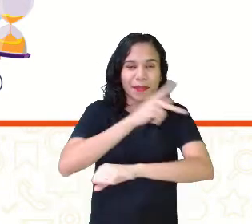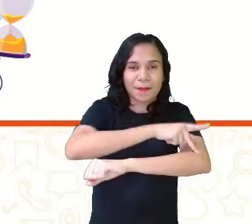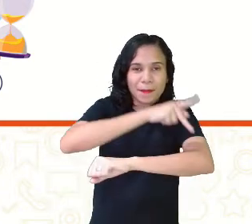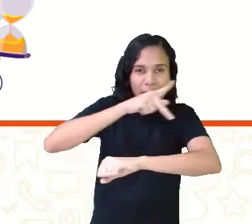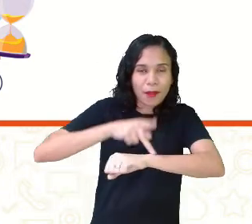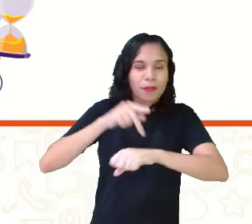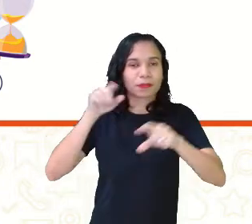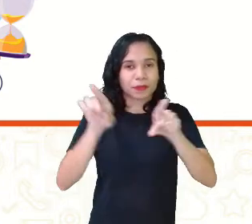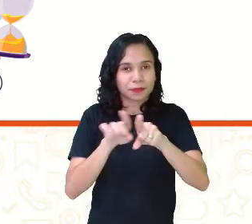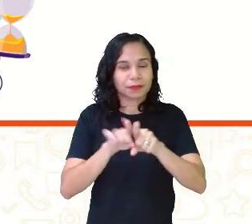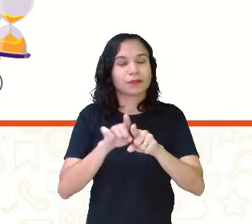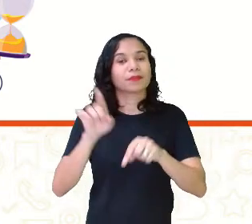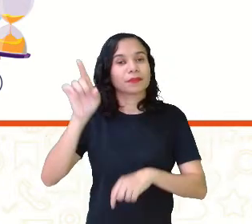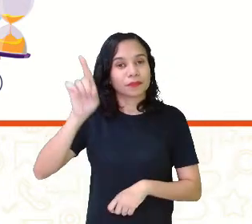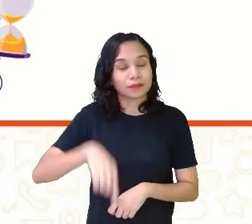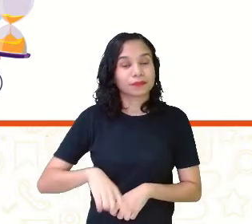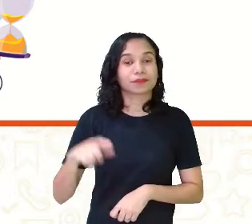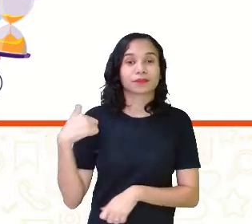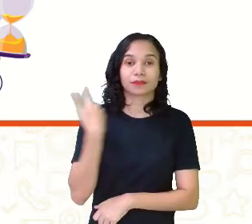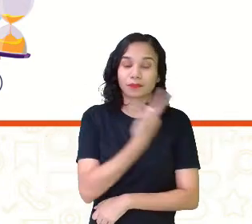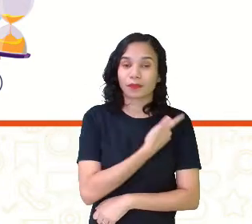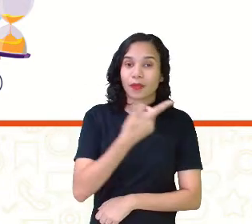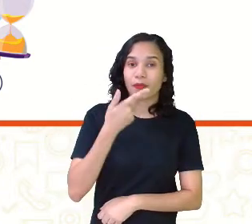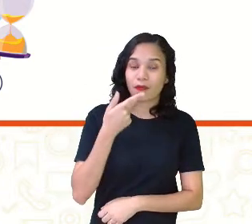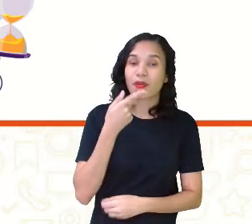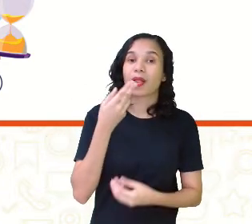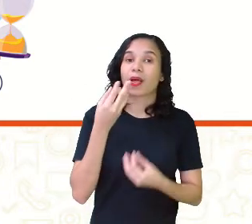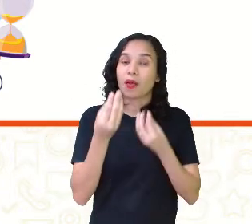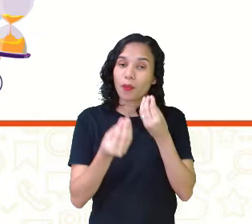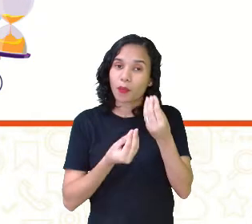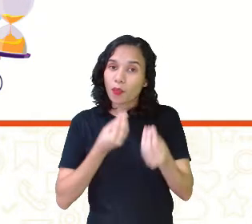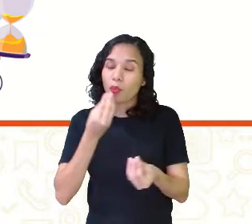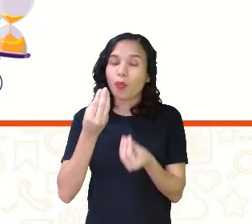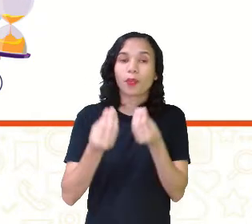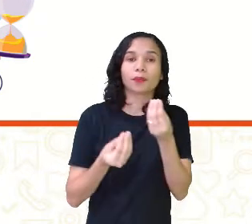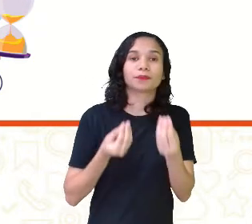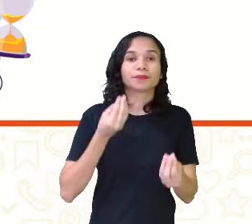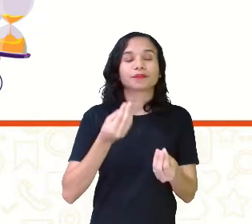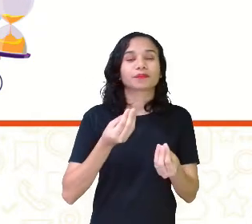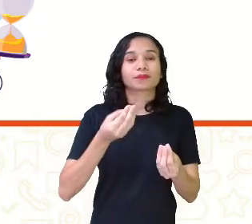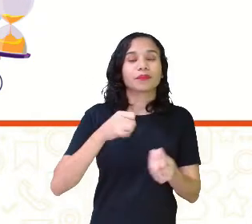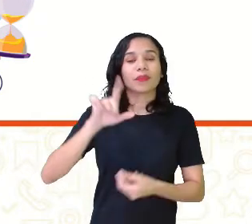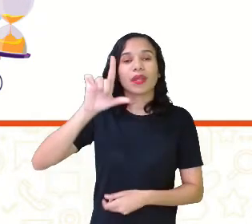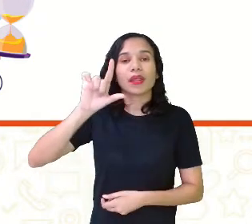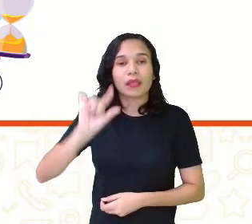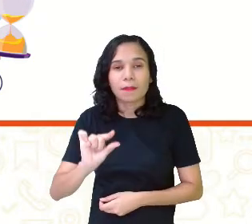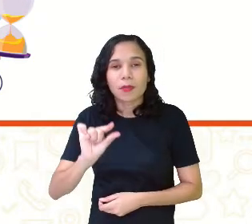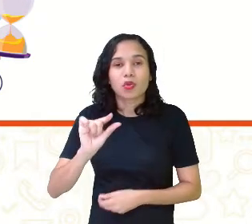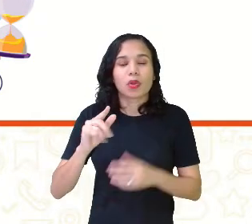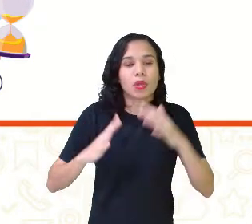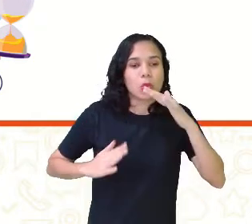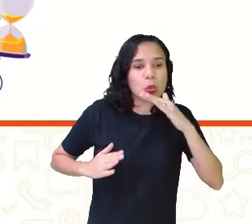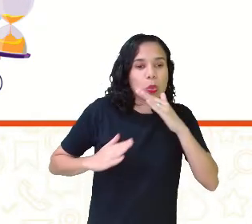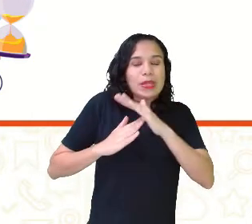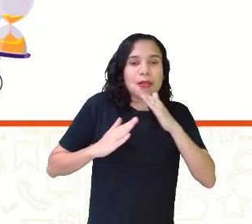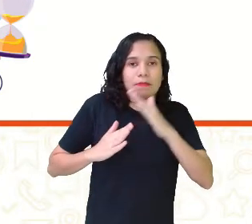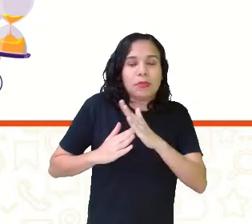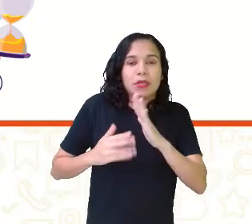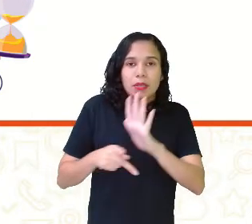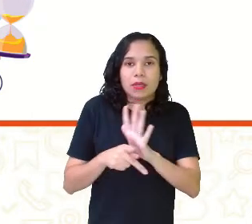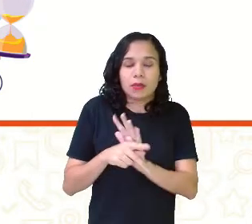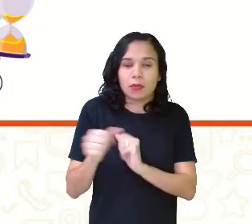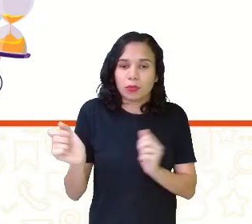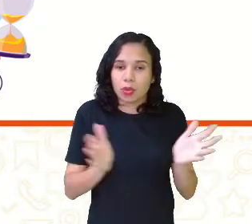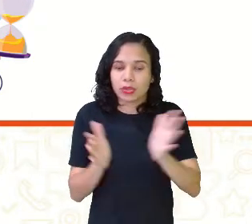pedagógica, né, também a gente está se referindo à diminuição das barreiras que impedem o